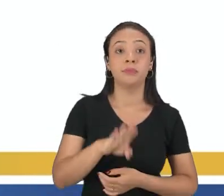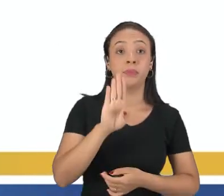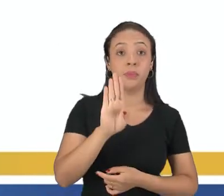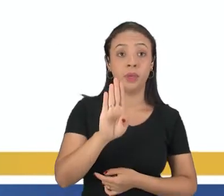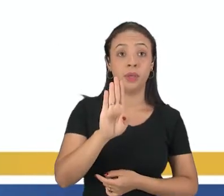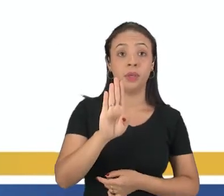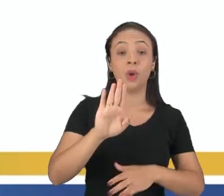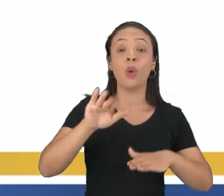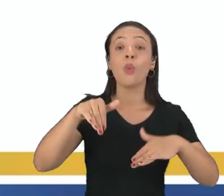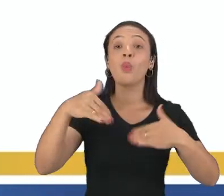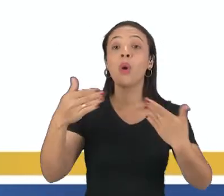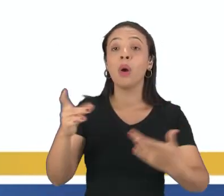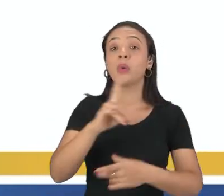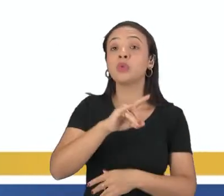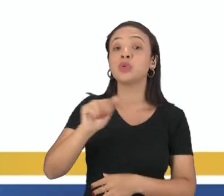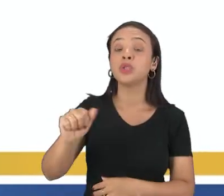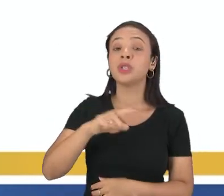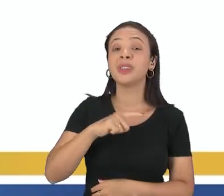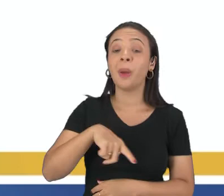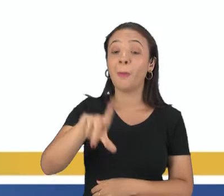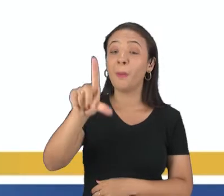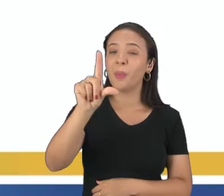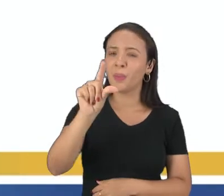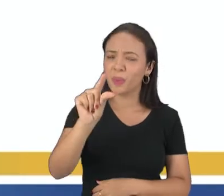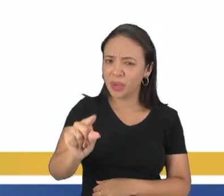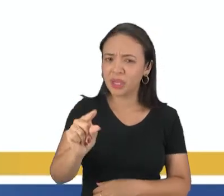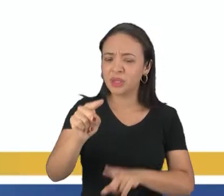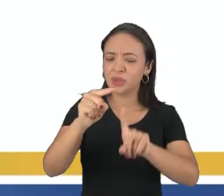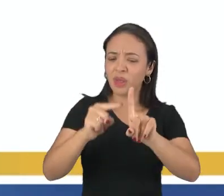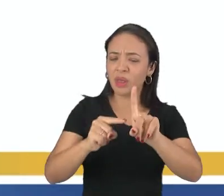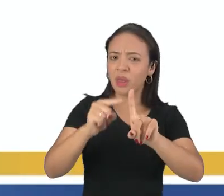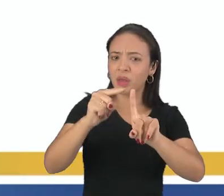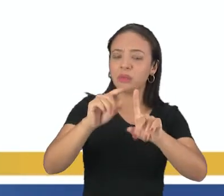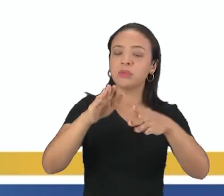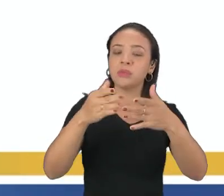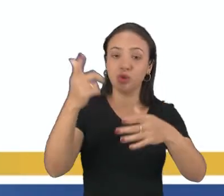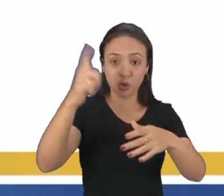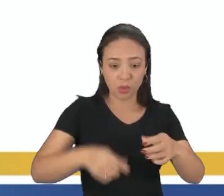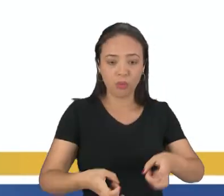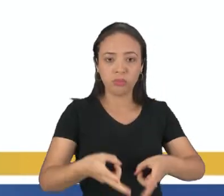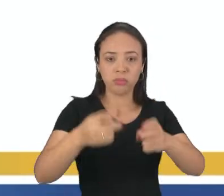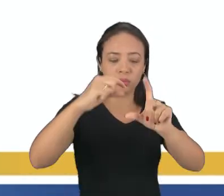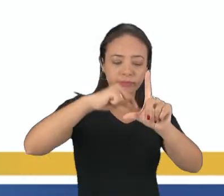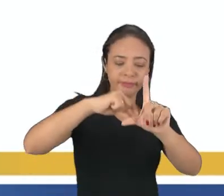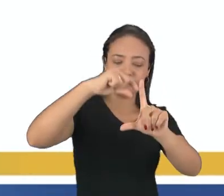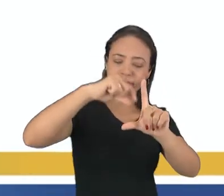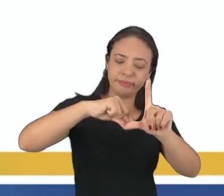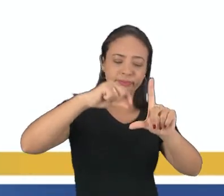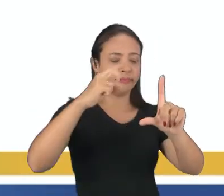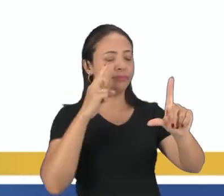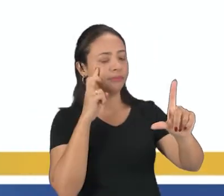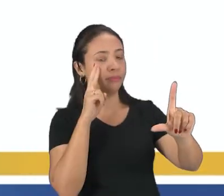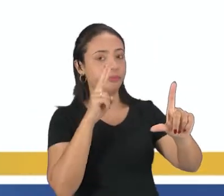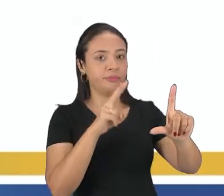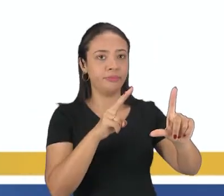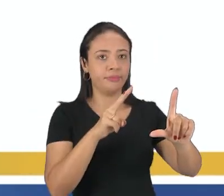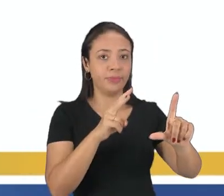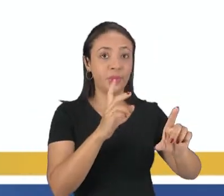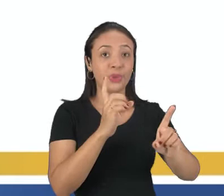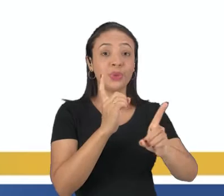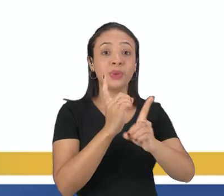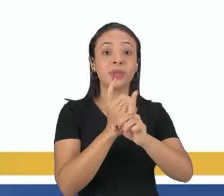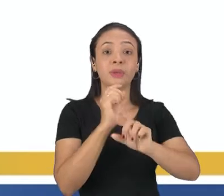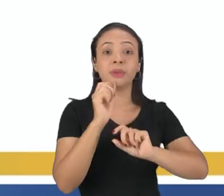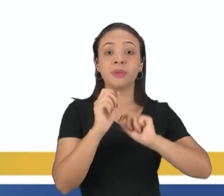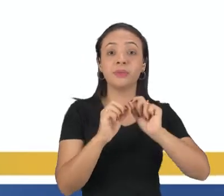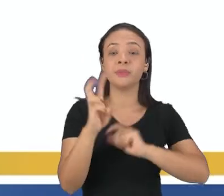ocorreu a menor temperatura? Analisando aí o gráfico, nós encontramos aí na terça-feira,